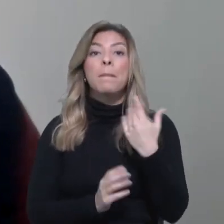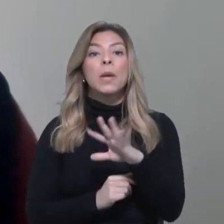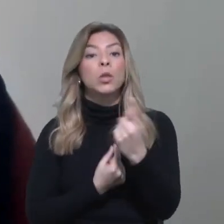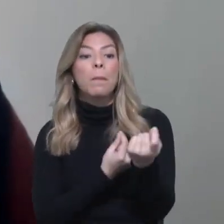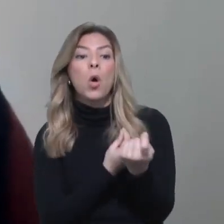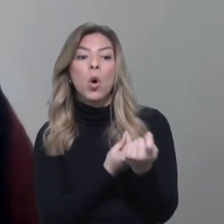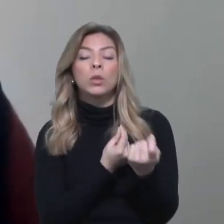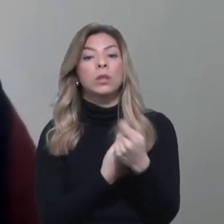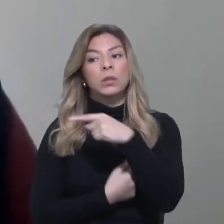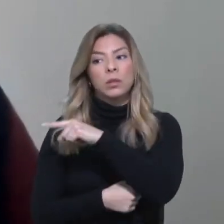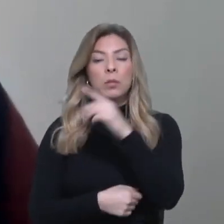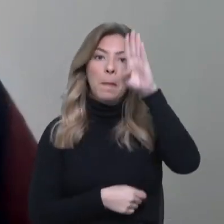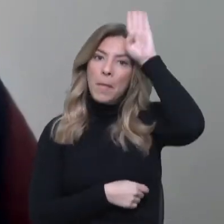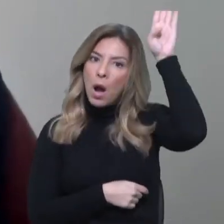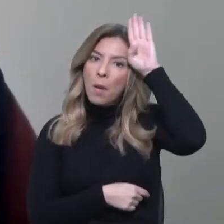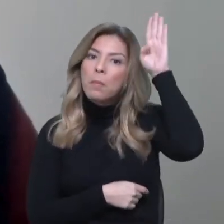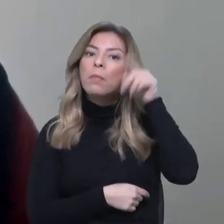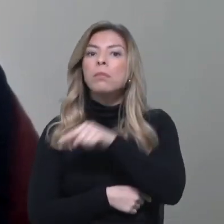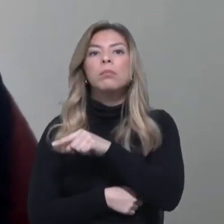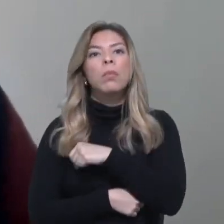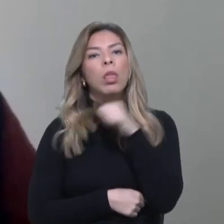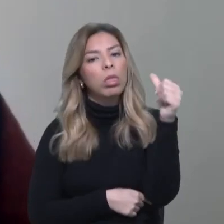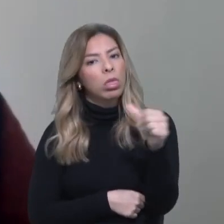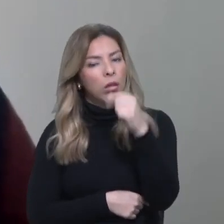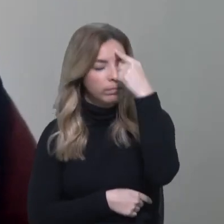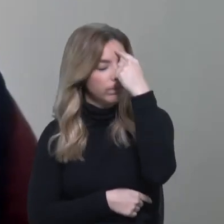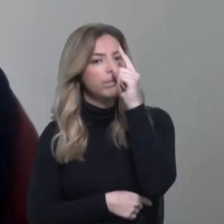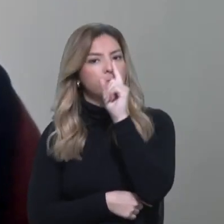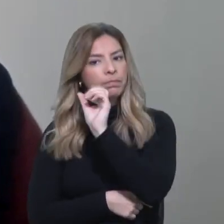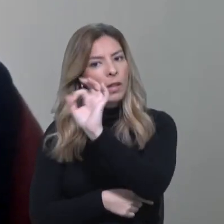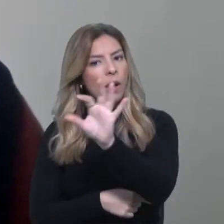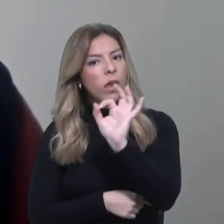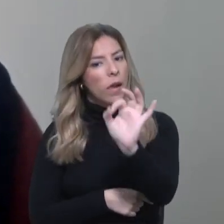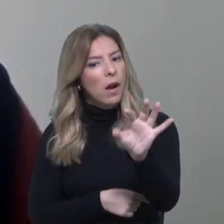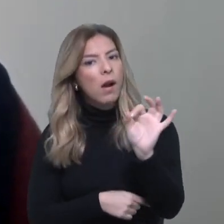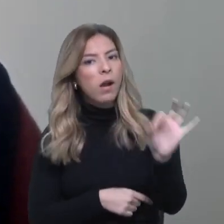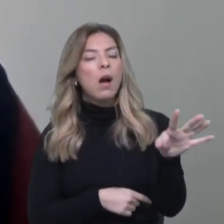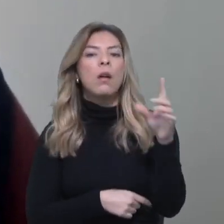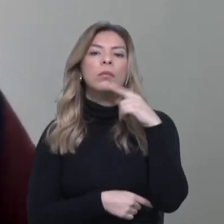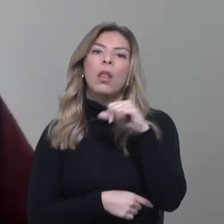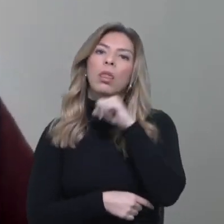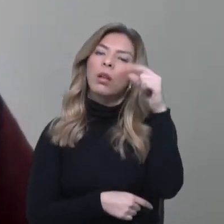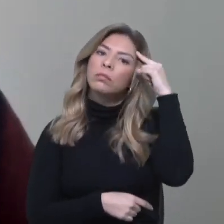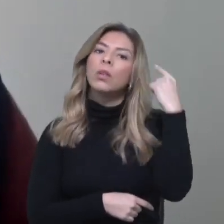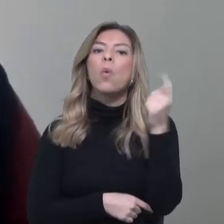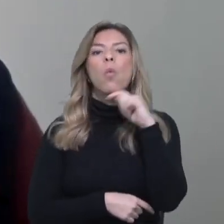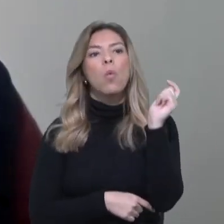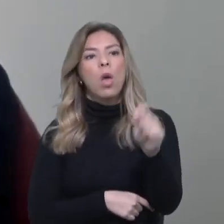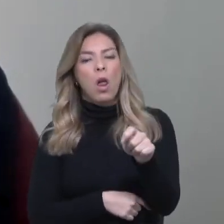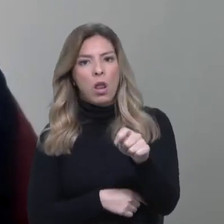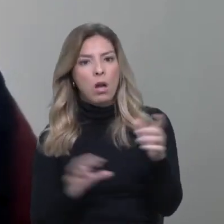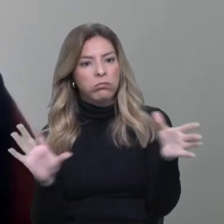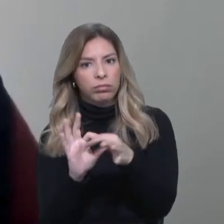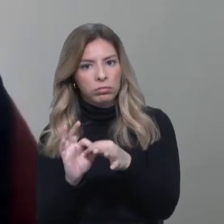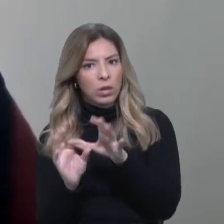do Papa, lembrando que o Papa, de facto, sempre lembrou a Ucrânia em todas as suas intervenções e orações.